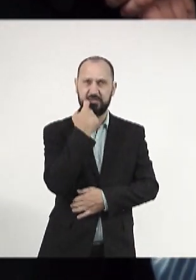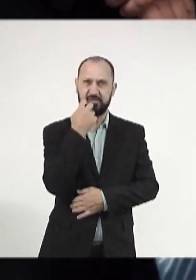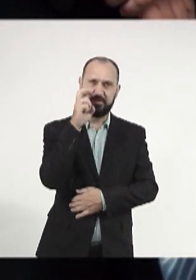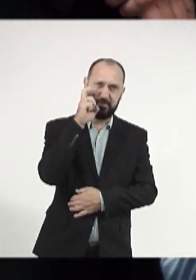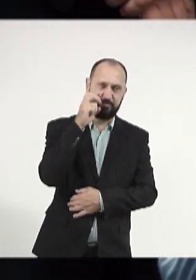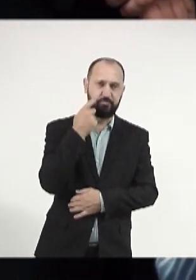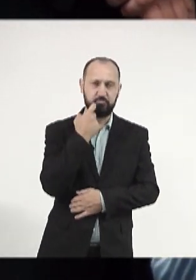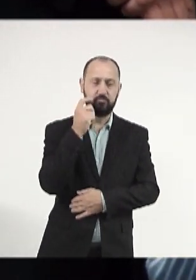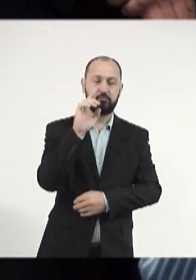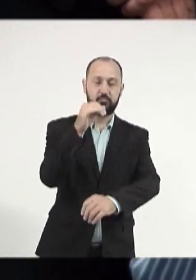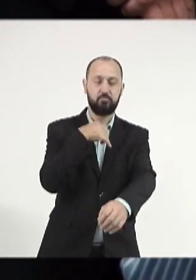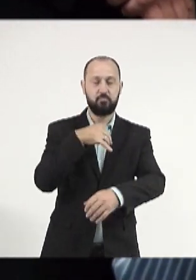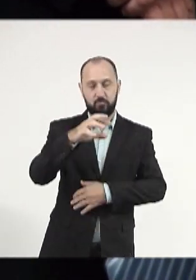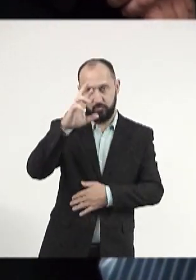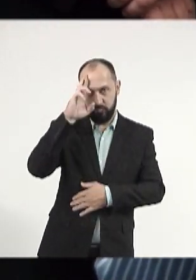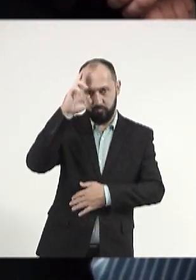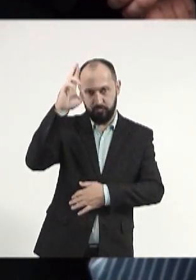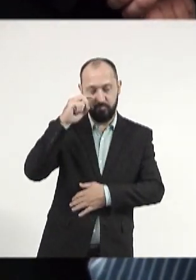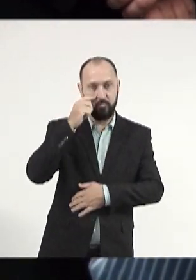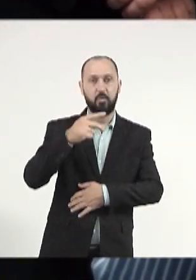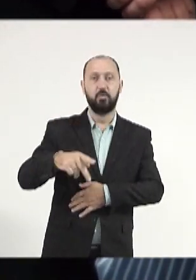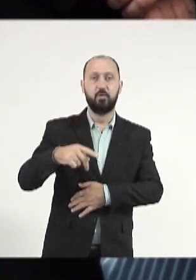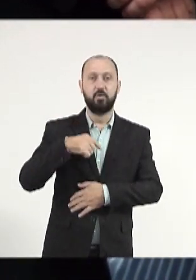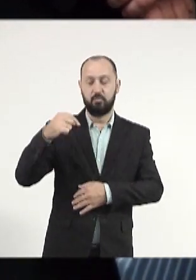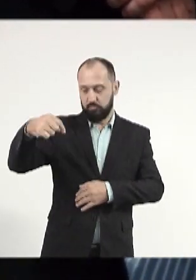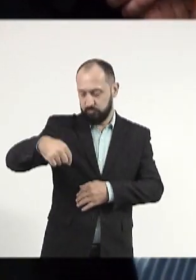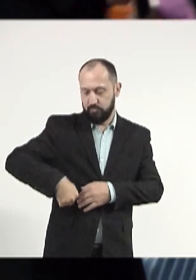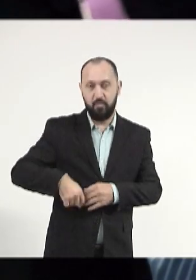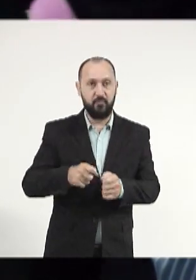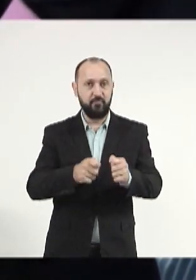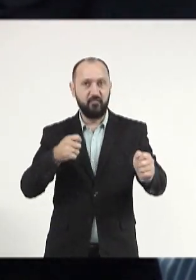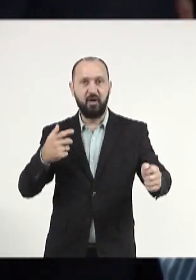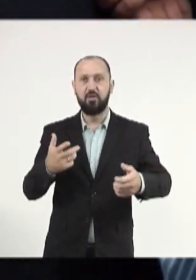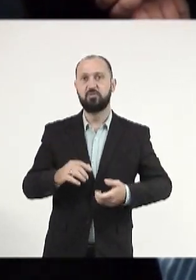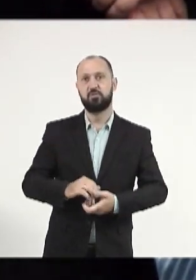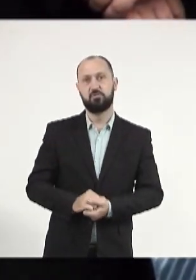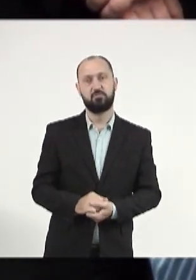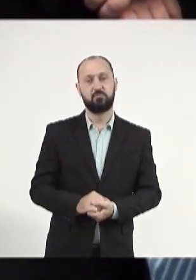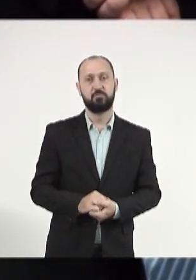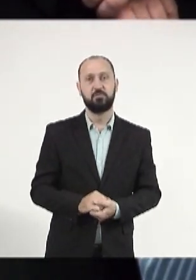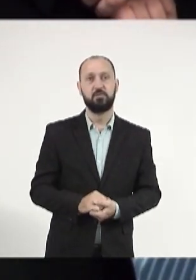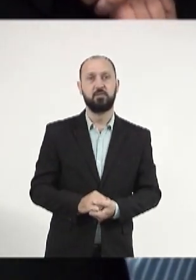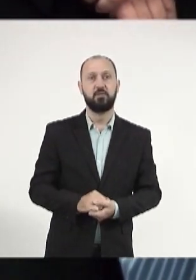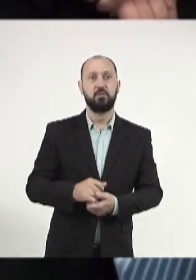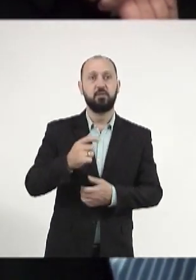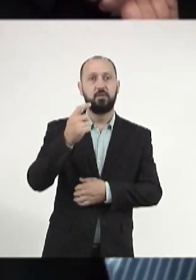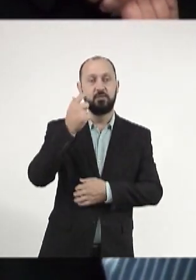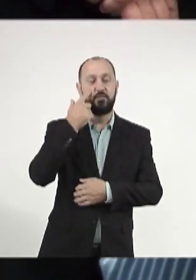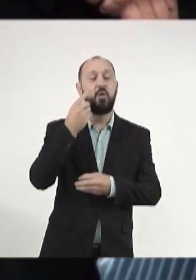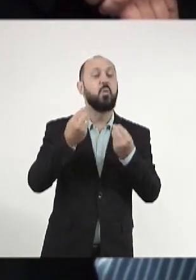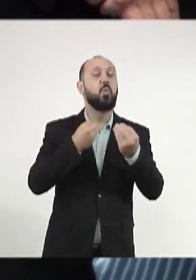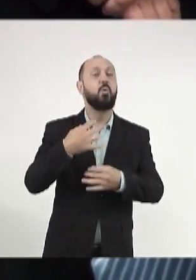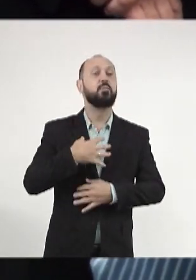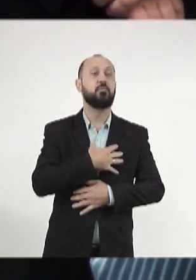sexta, o comandante da PM de Ponta Porã foi ferido com a flechada. O senhor vê o ânimo